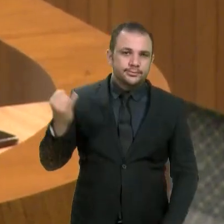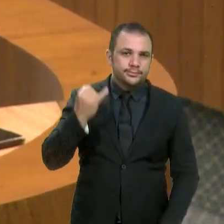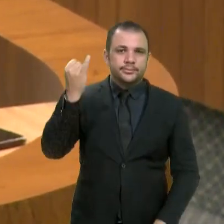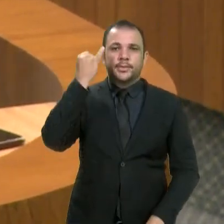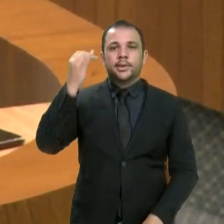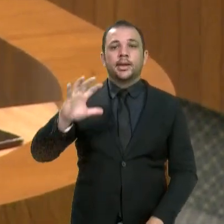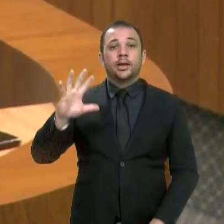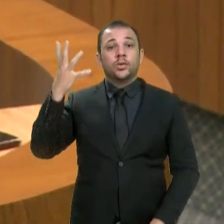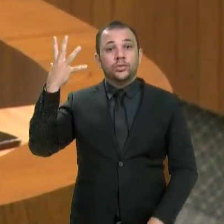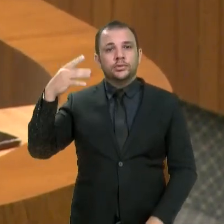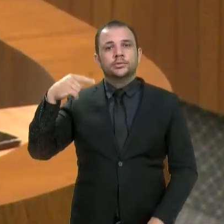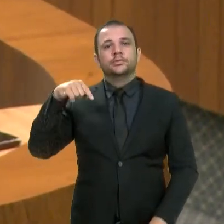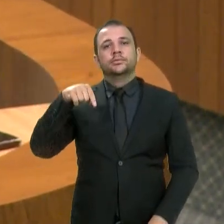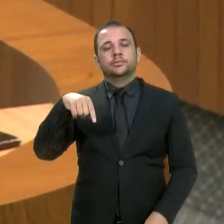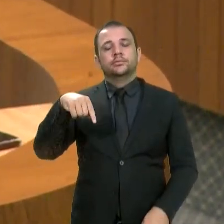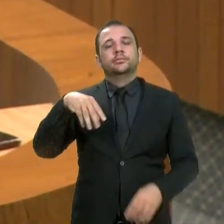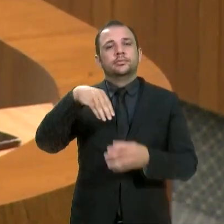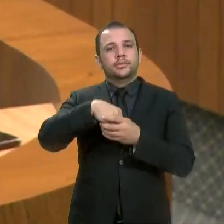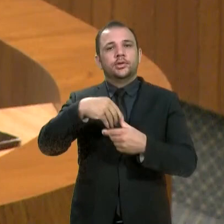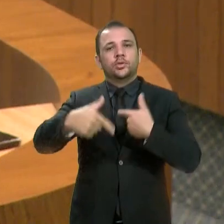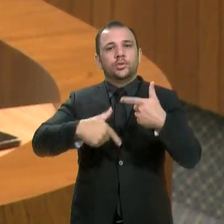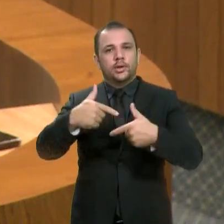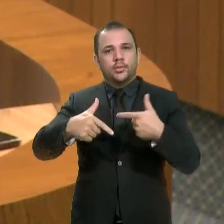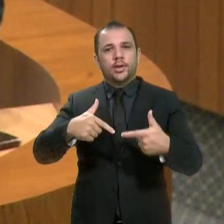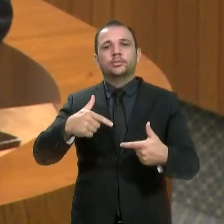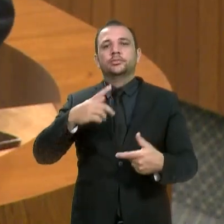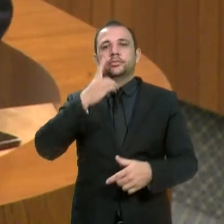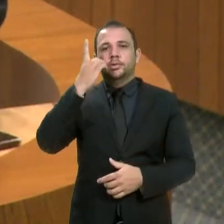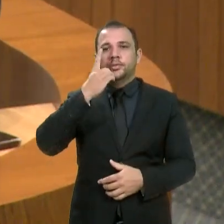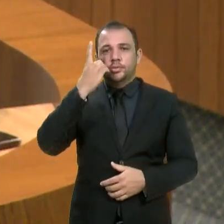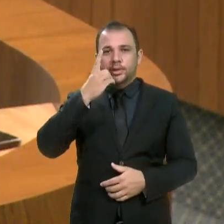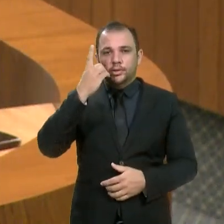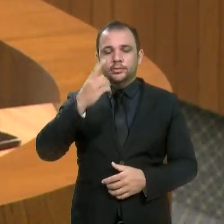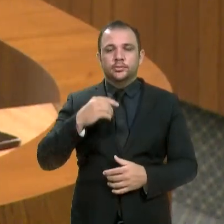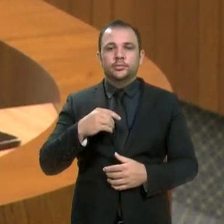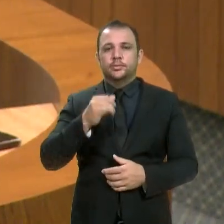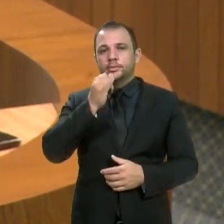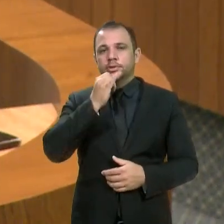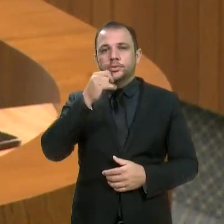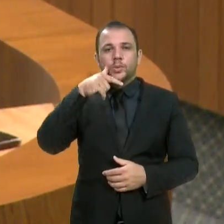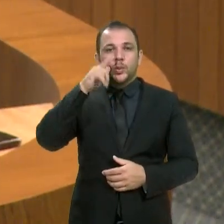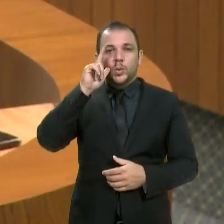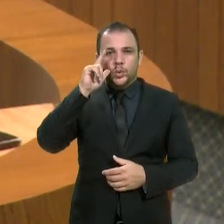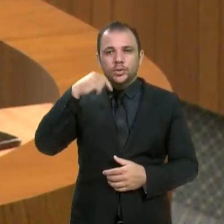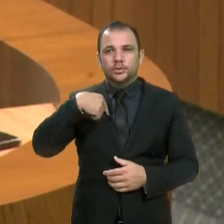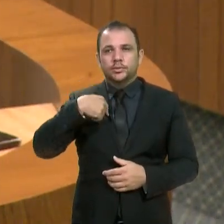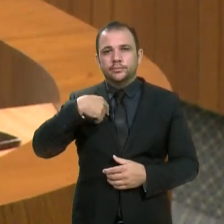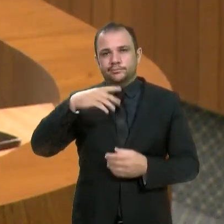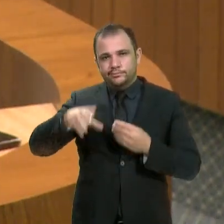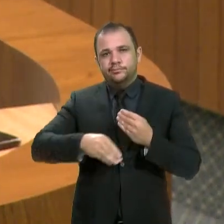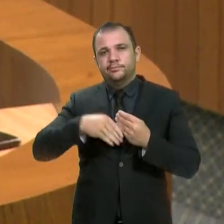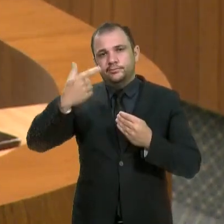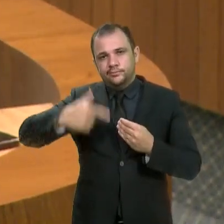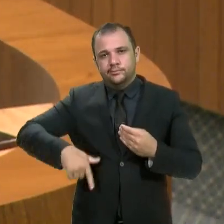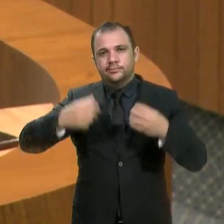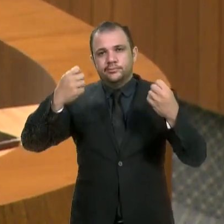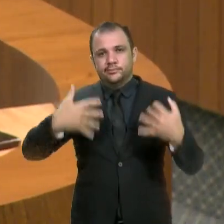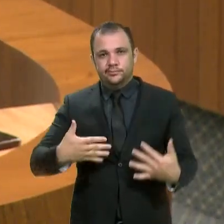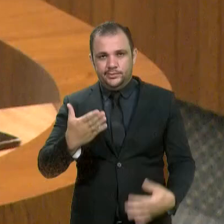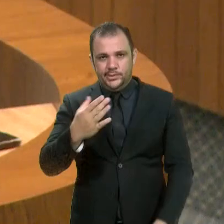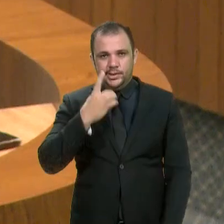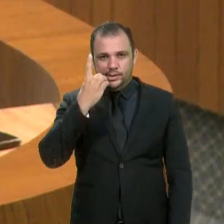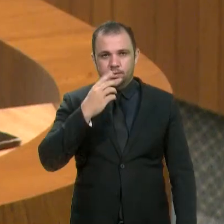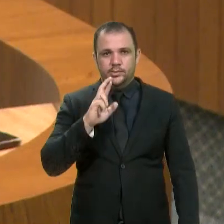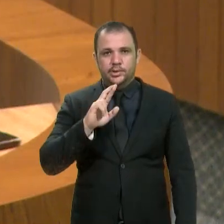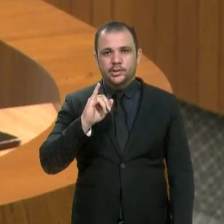aconteceram, que vem dentro dessa nossa ação parlamentar. Uma foi ontem ratificar aqui deputado Ricardo Arruda.